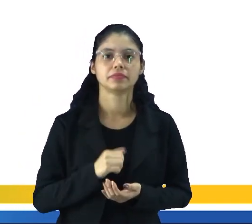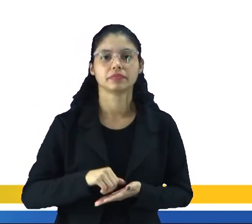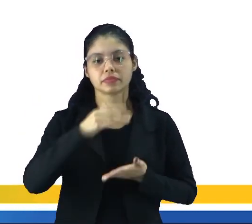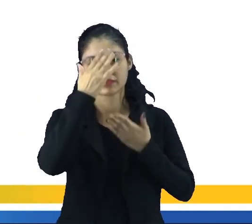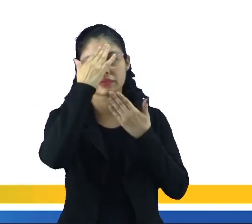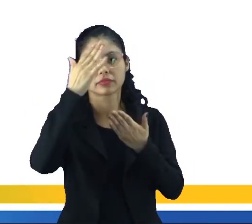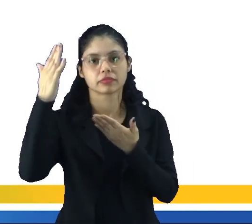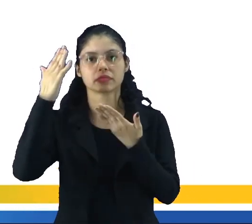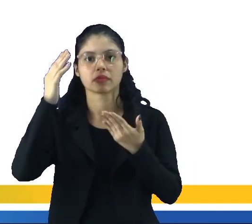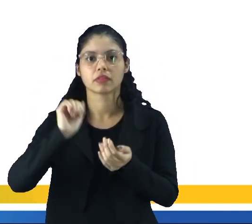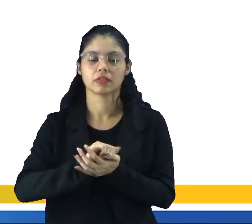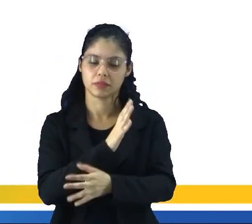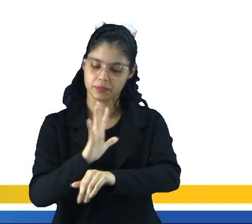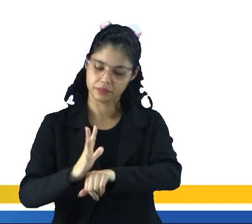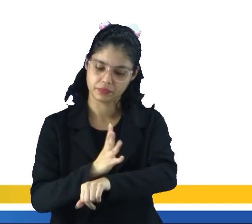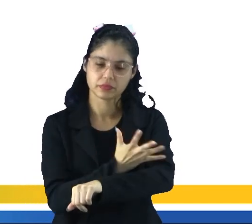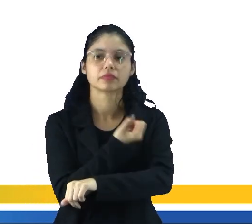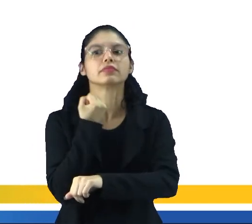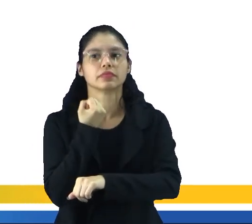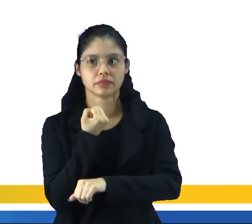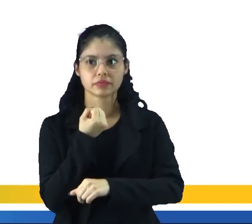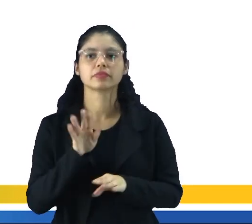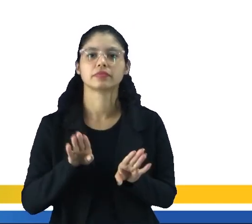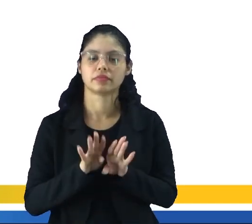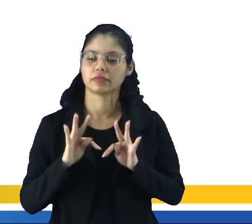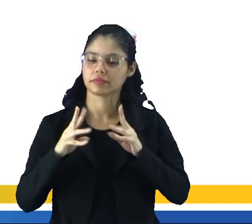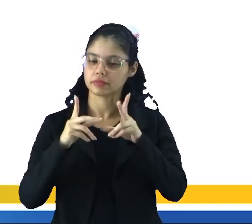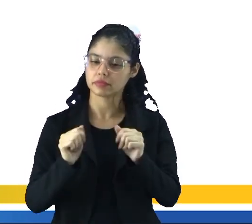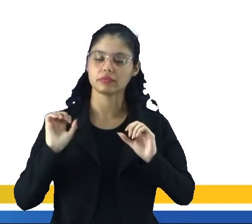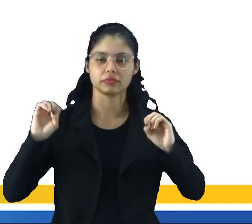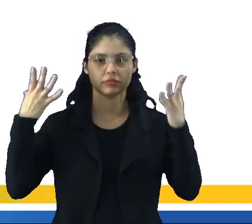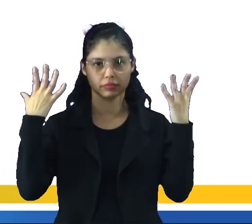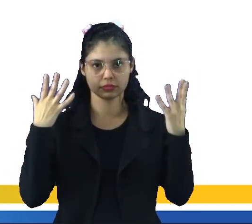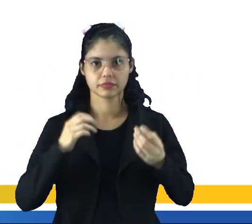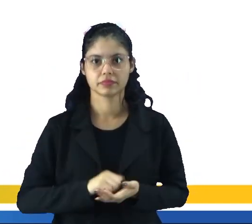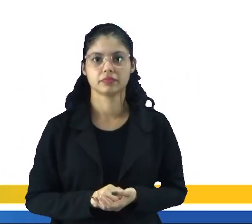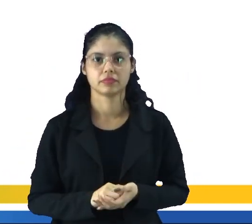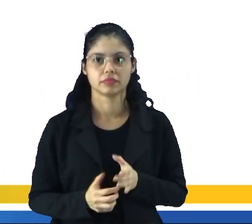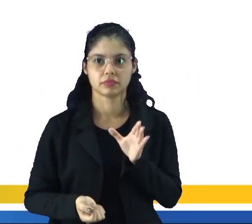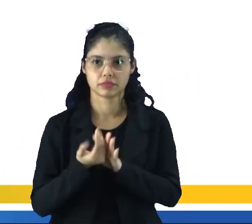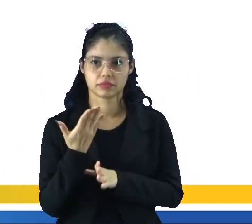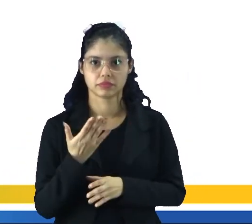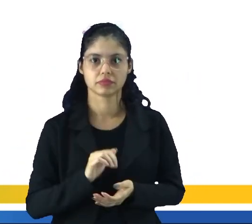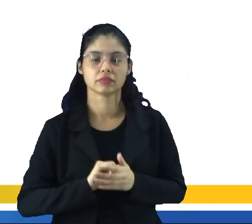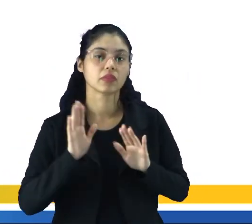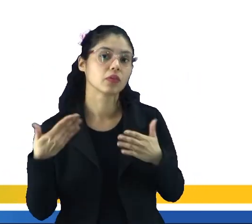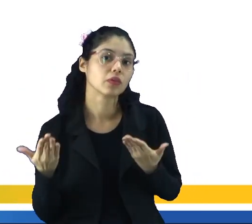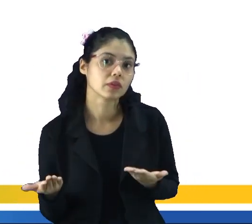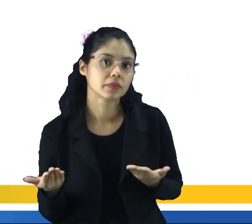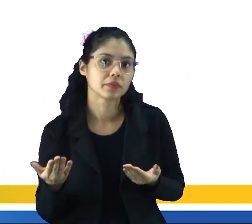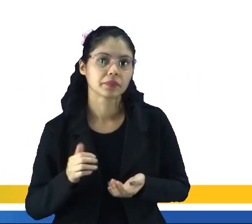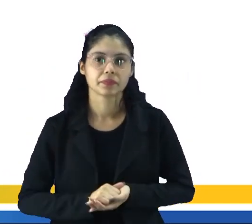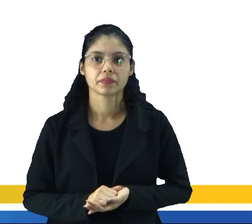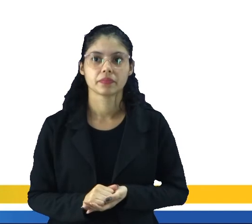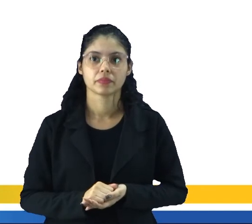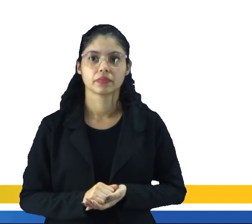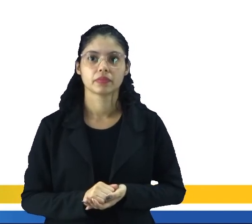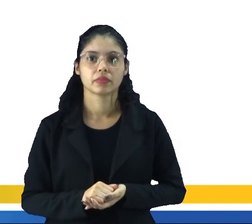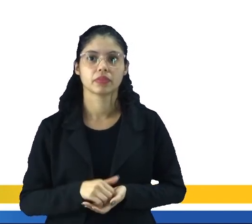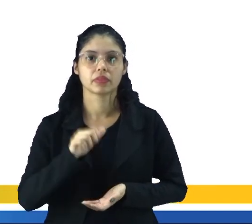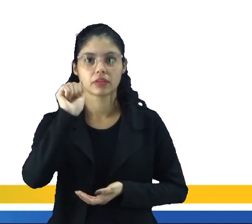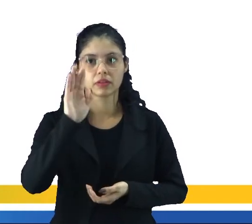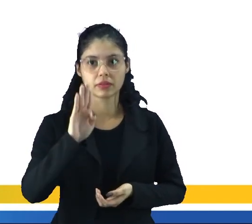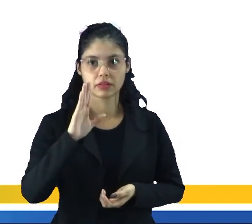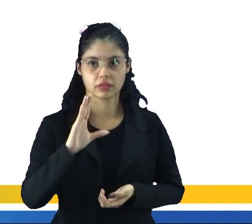agradecê-lo pelas colheitas, né? E tinha toda essa festa aí onde surgiu o teatro. Qual deus era esse? Era Zeus,